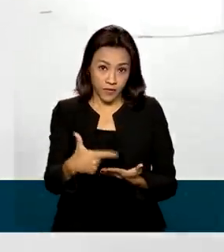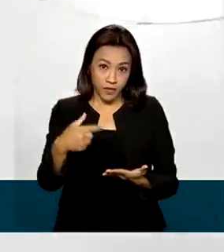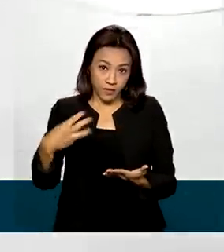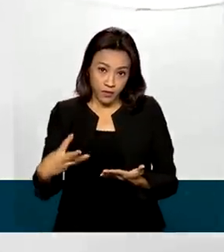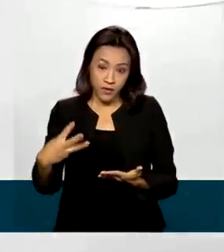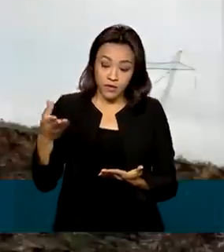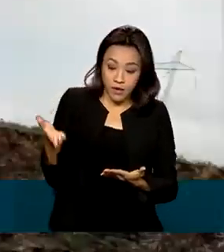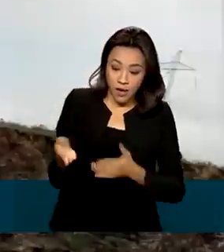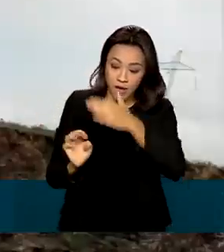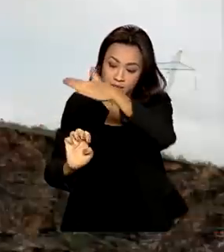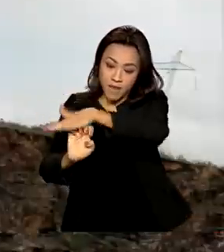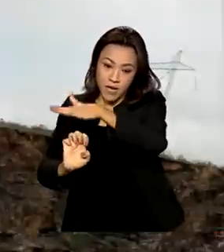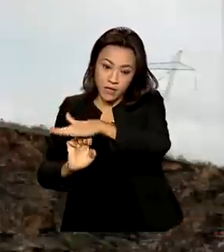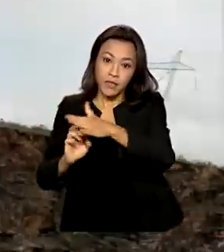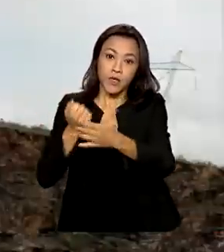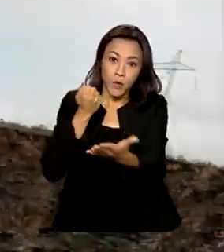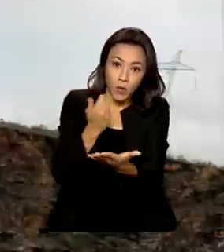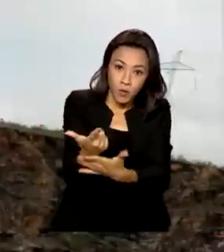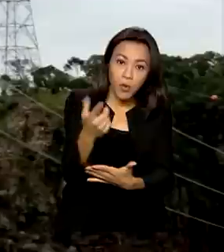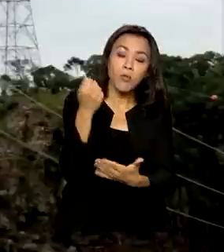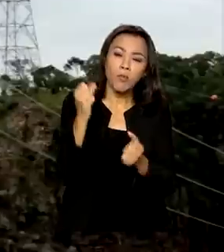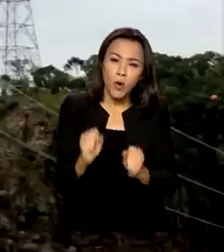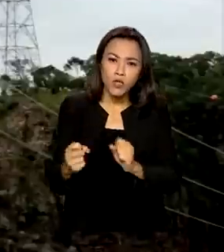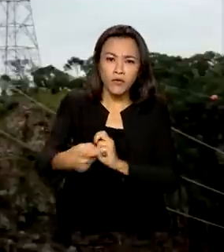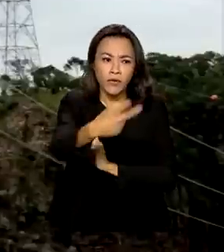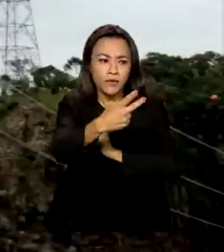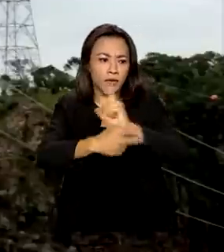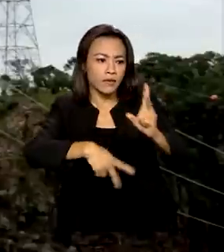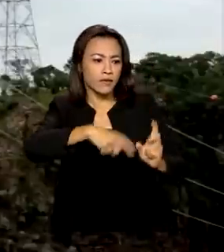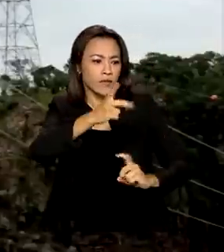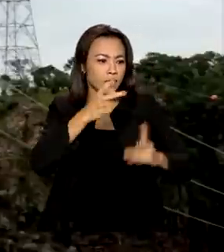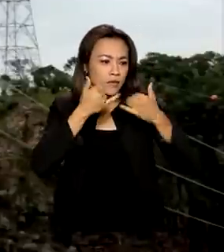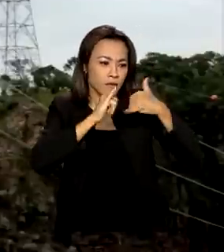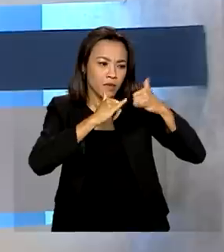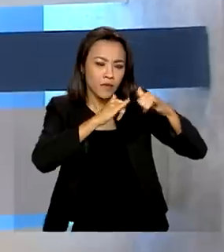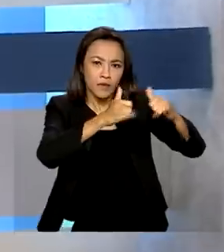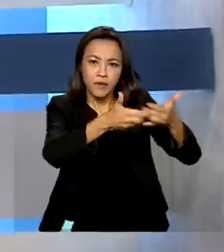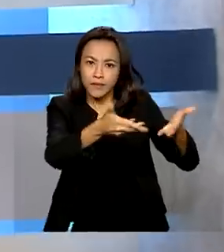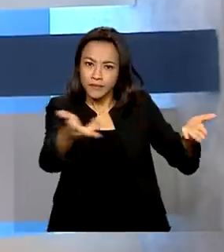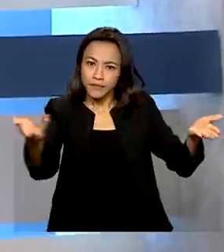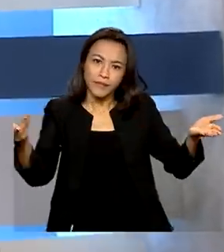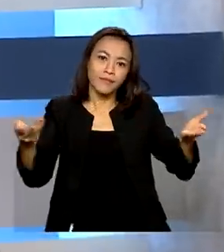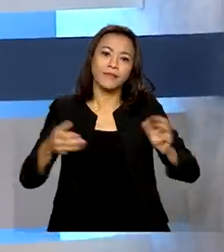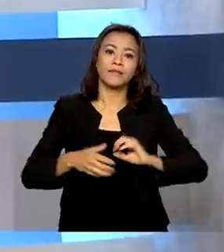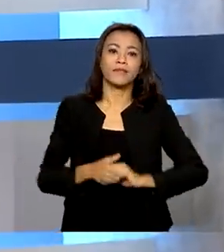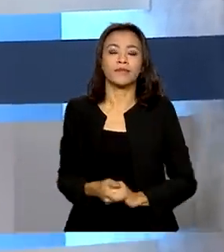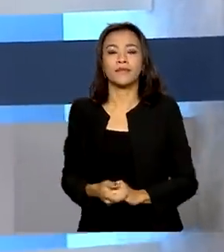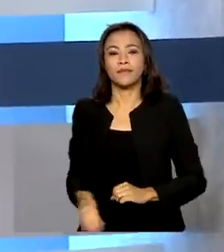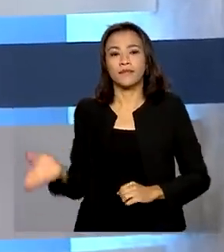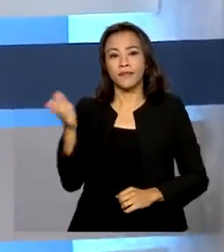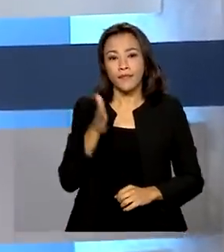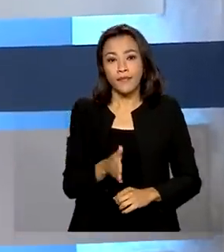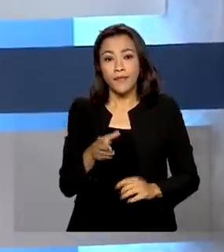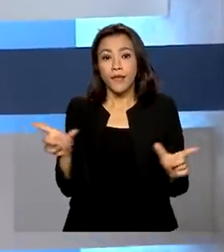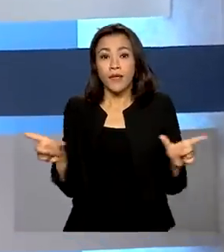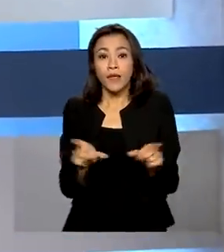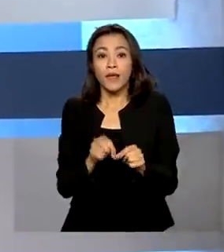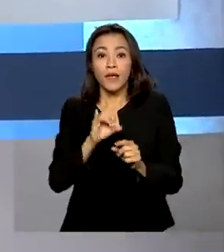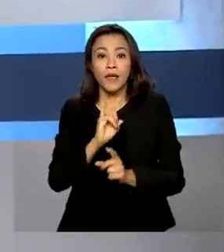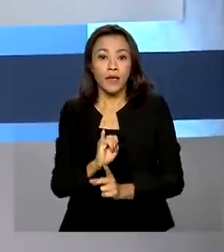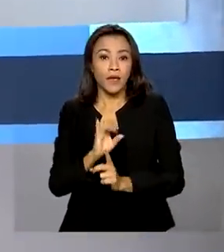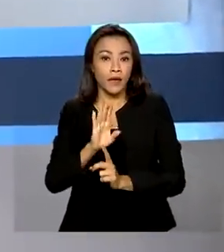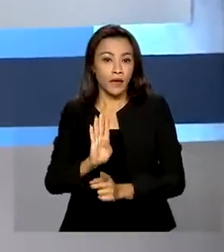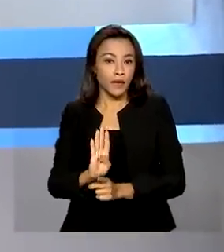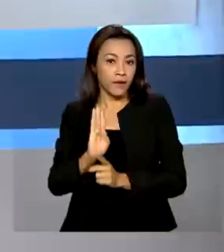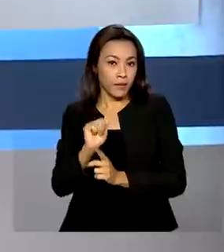poderá comercializar a energia produzida livremente no mercado o Ibama mantém centros